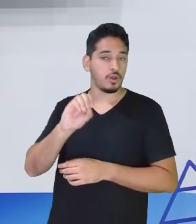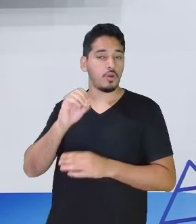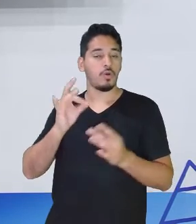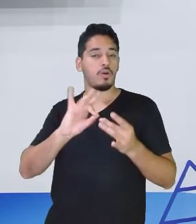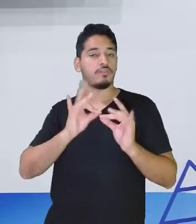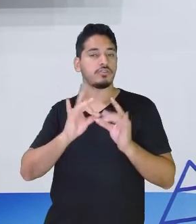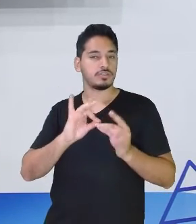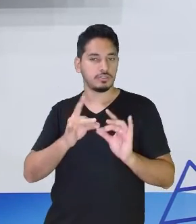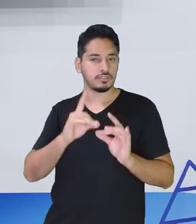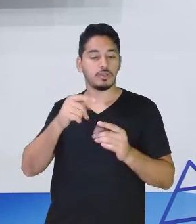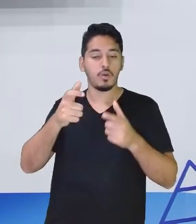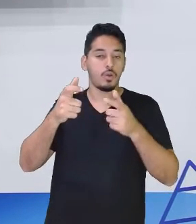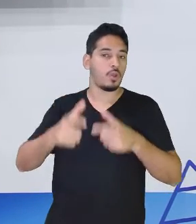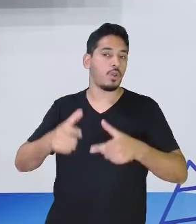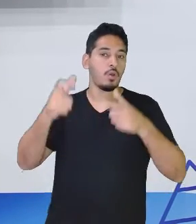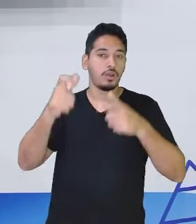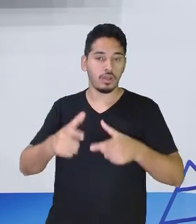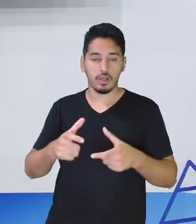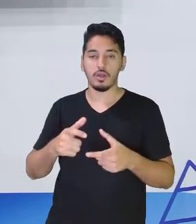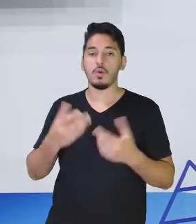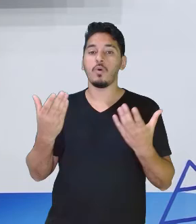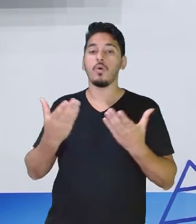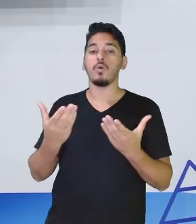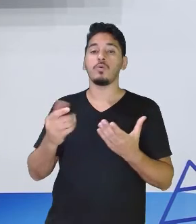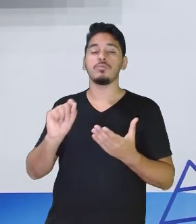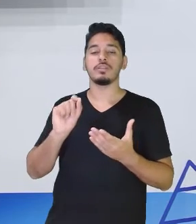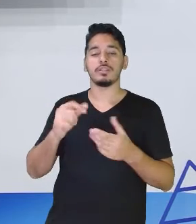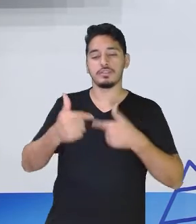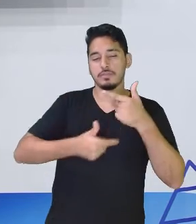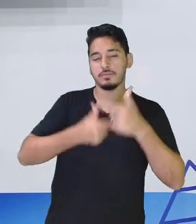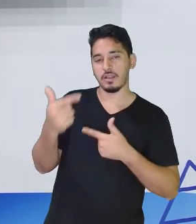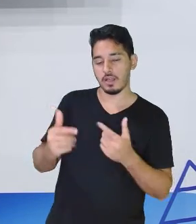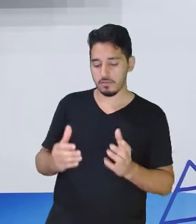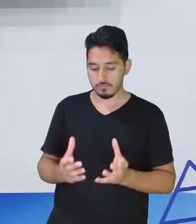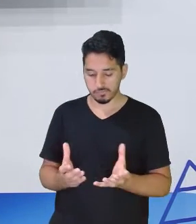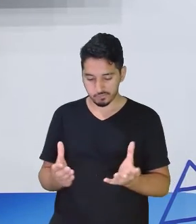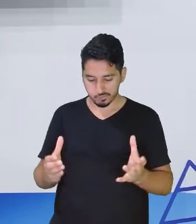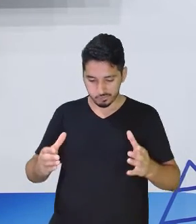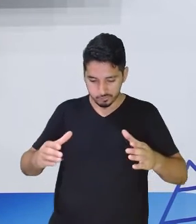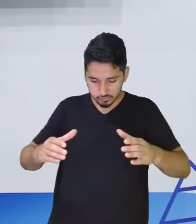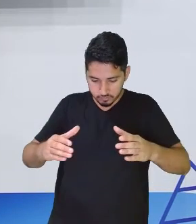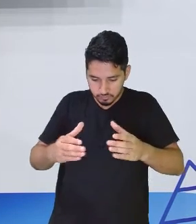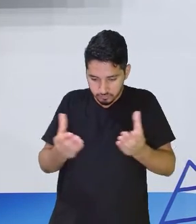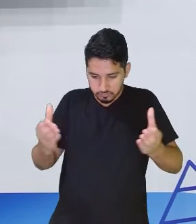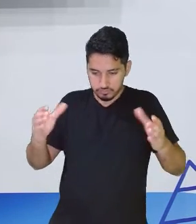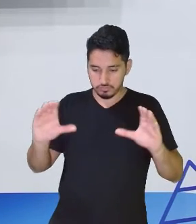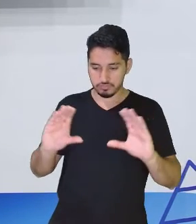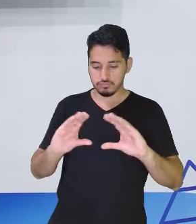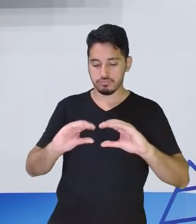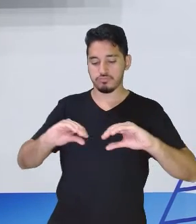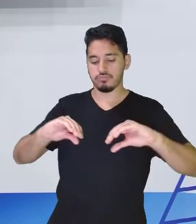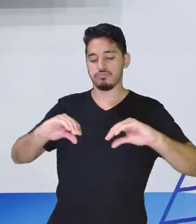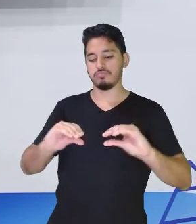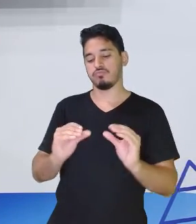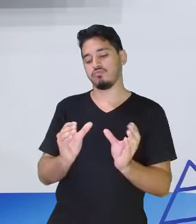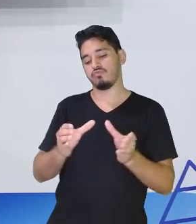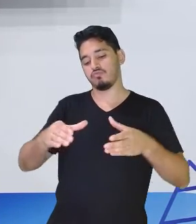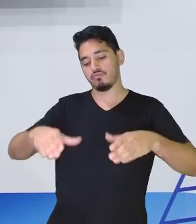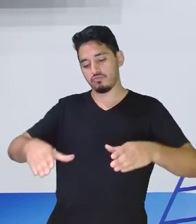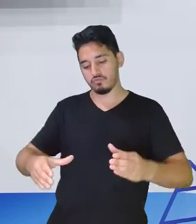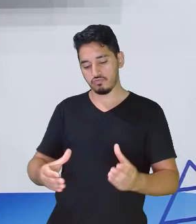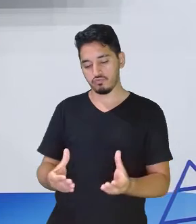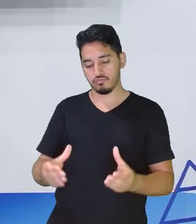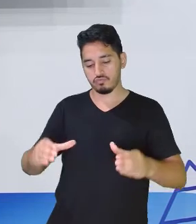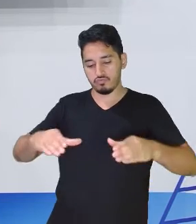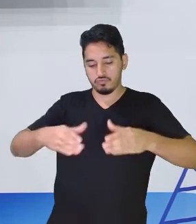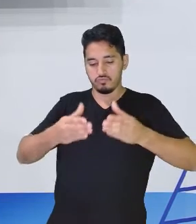oficina, que é o local onde está sendo trabalhado, onde está sendo manuseado, onde está sendo produzido esse material